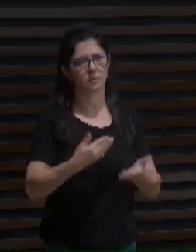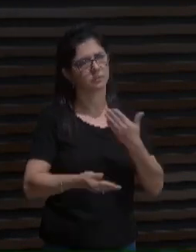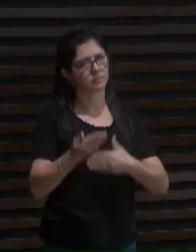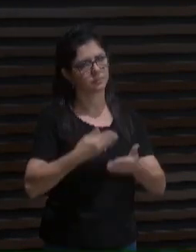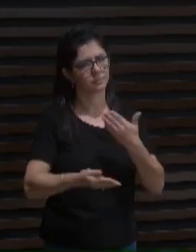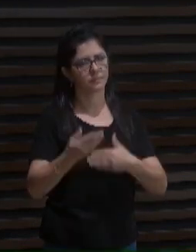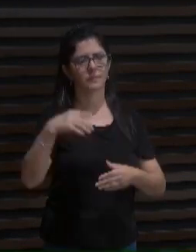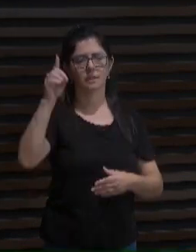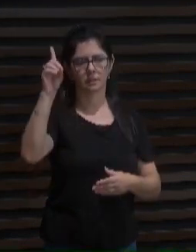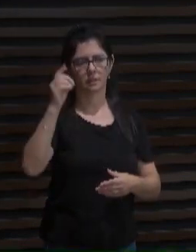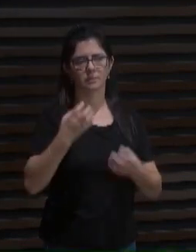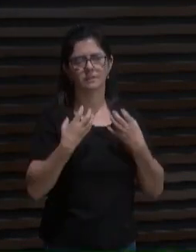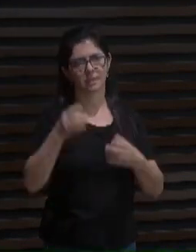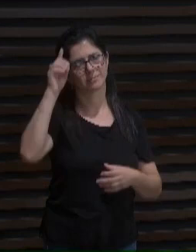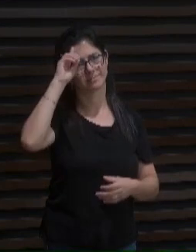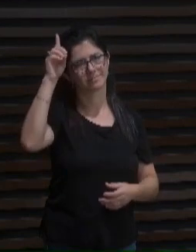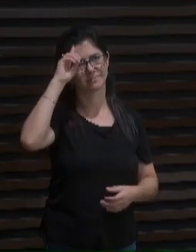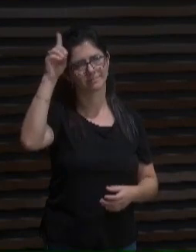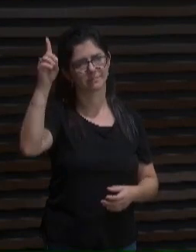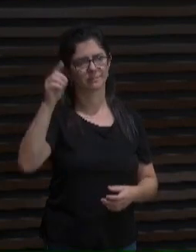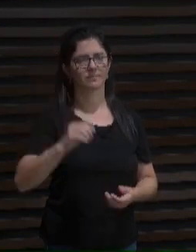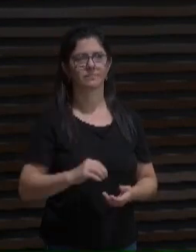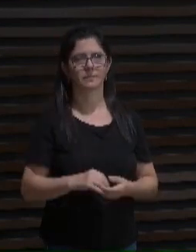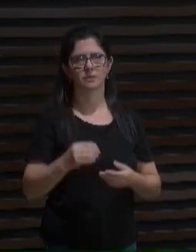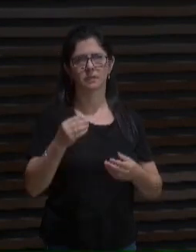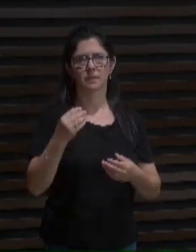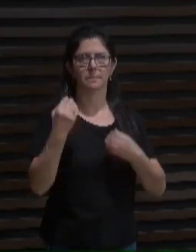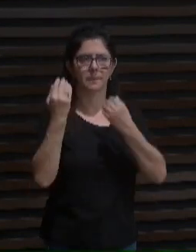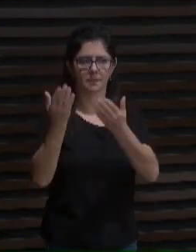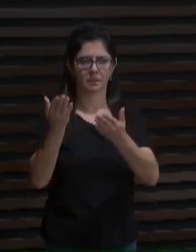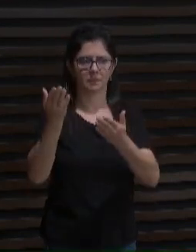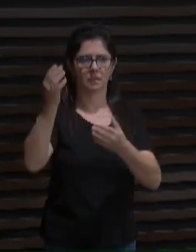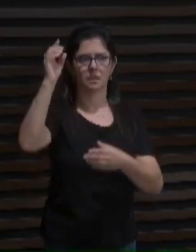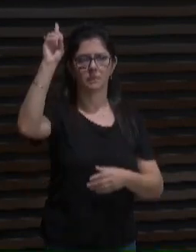Deus está interessado, mas vamos apresentar a Deus.